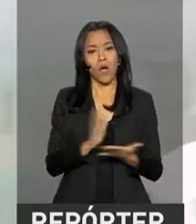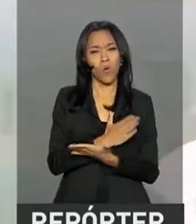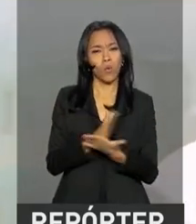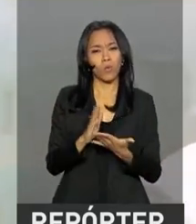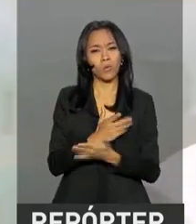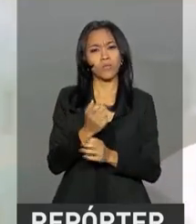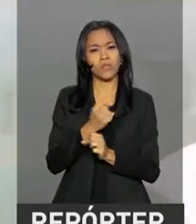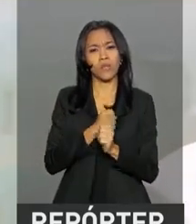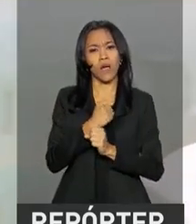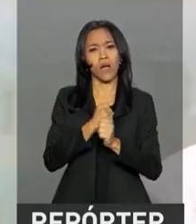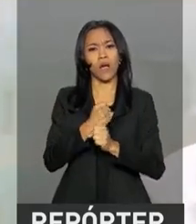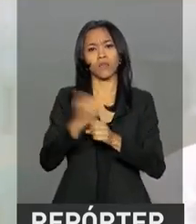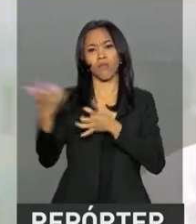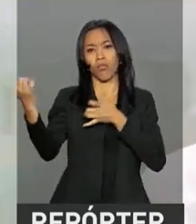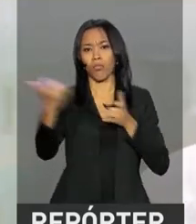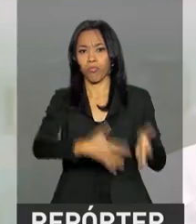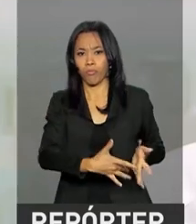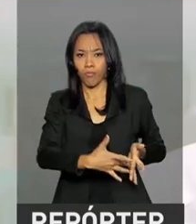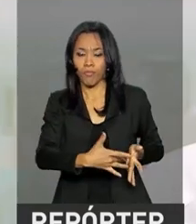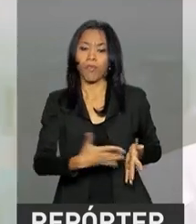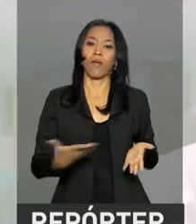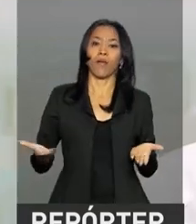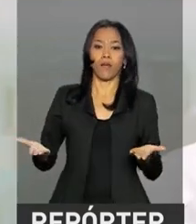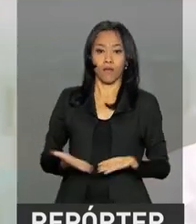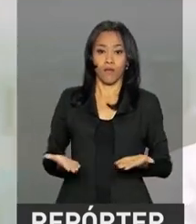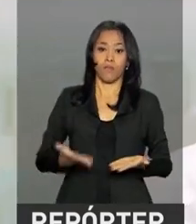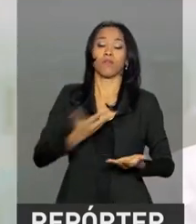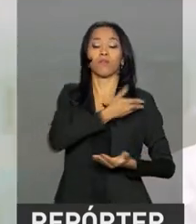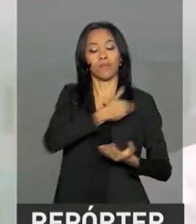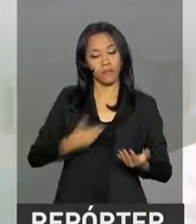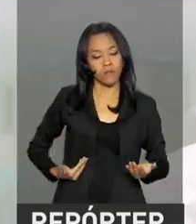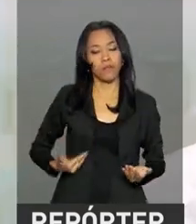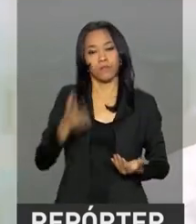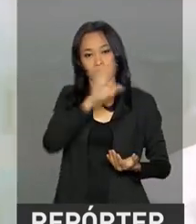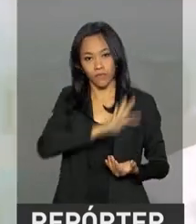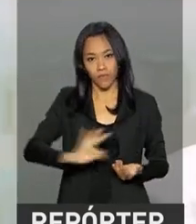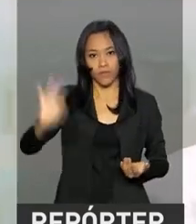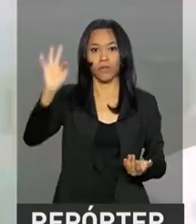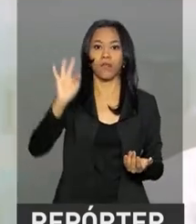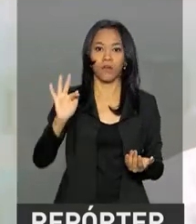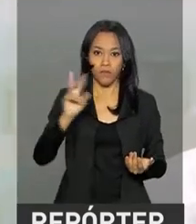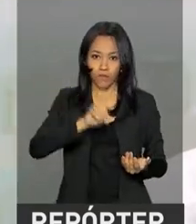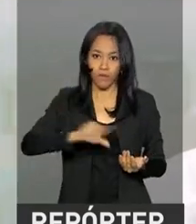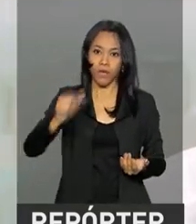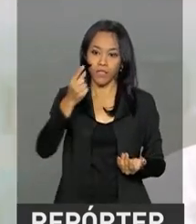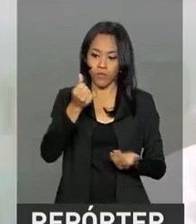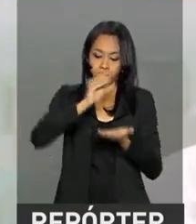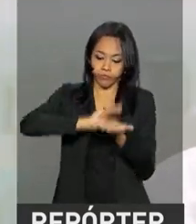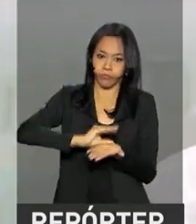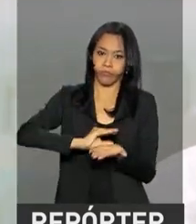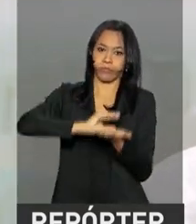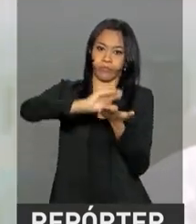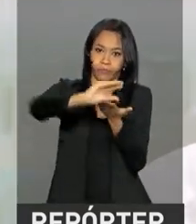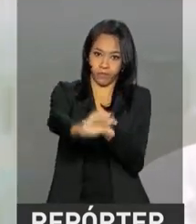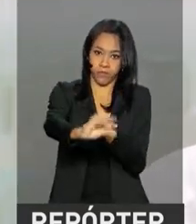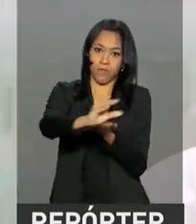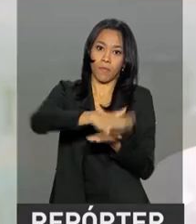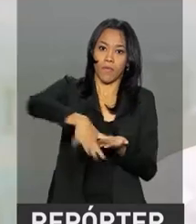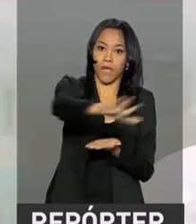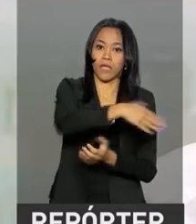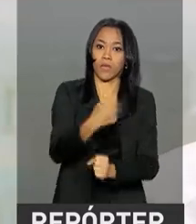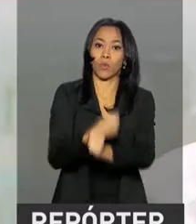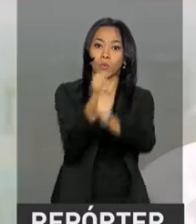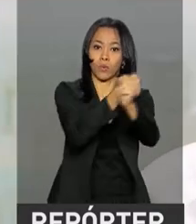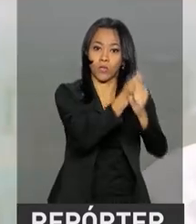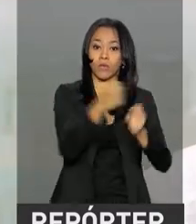anos de paralisia, o governo federal irá, assim, celebrar investimentos vultuosos na habitação,